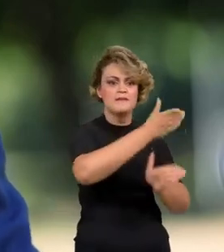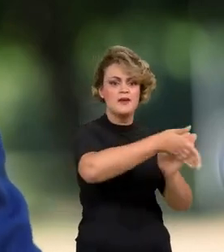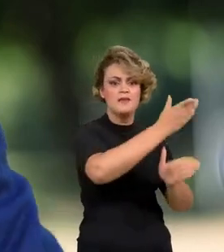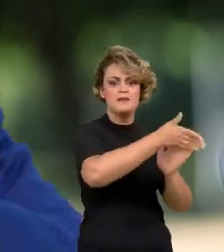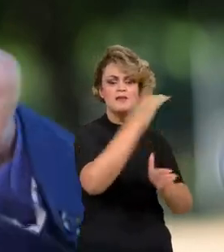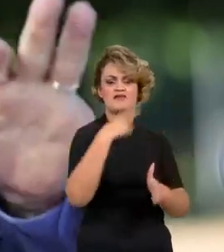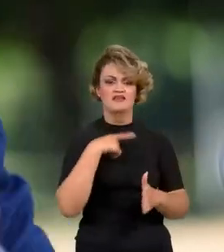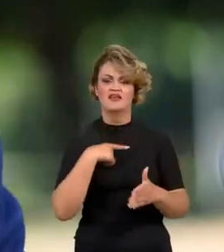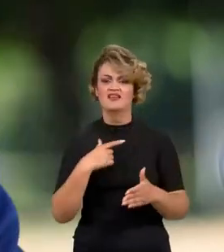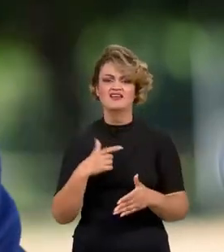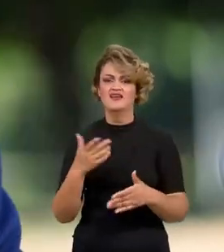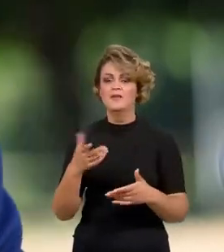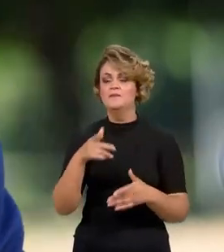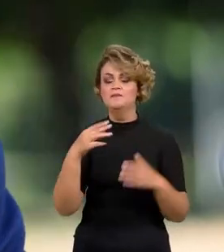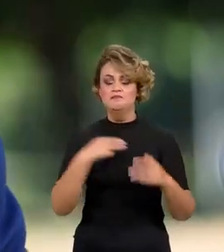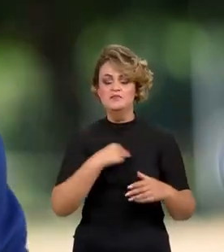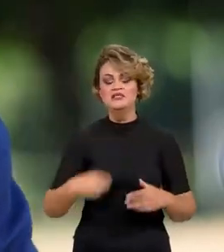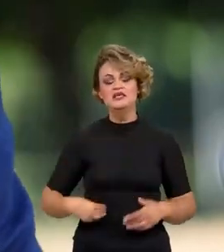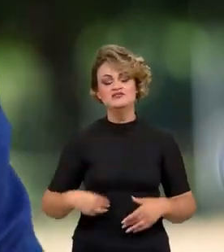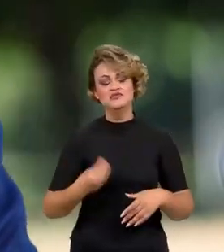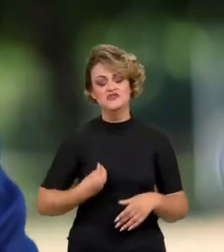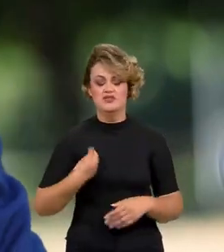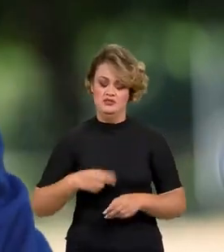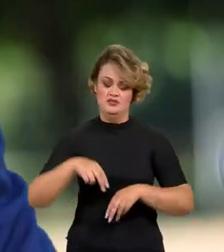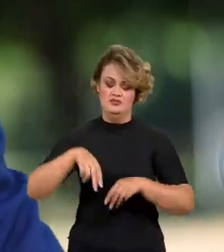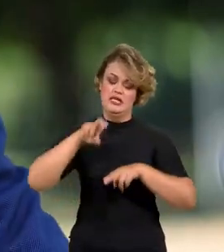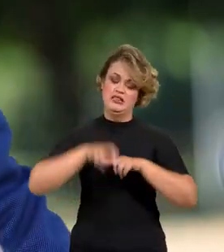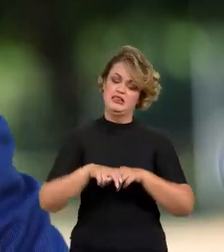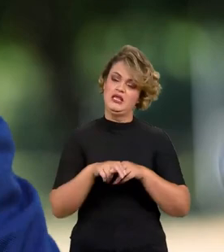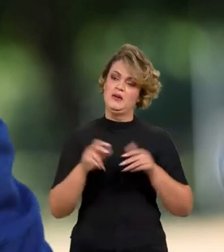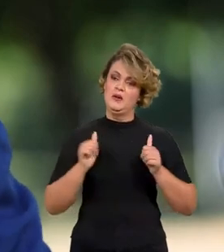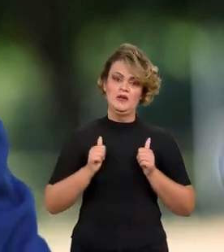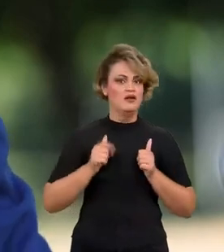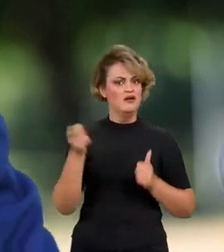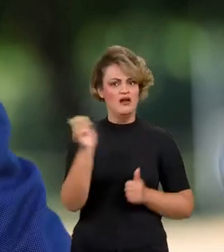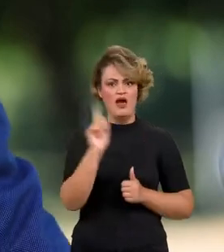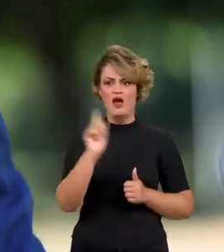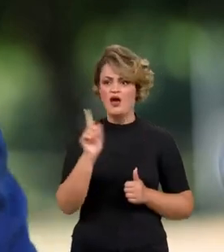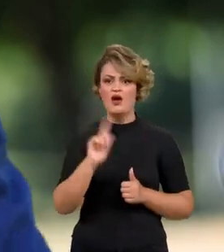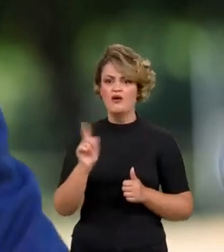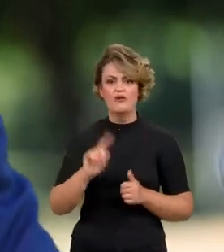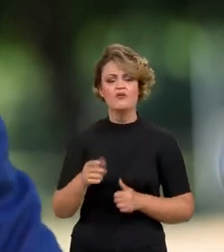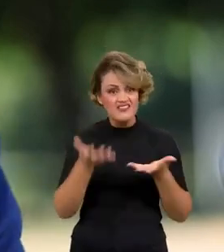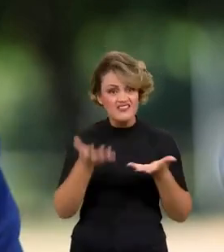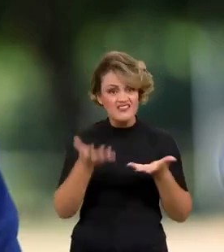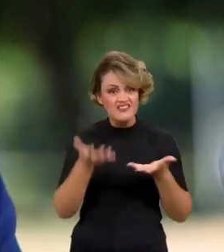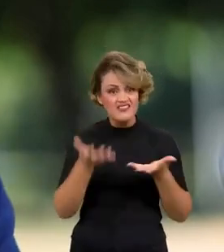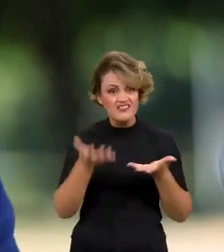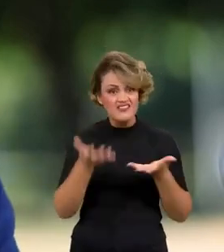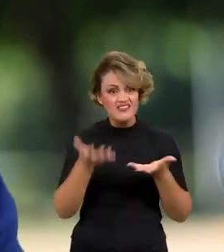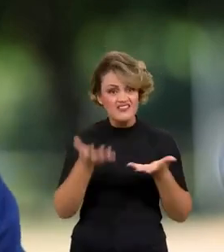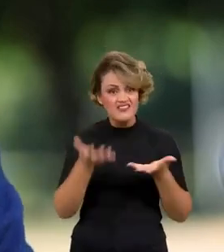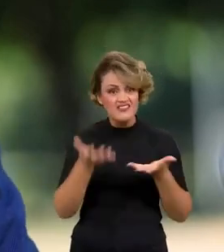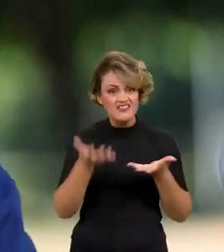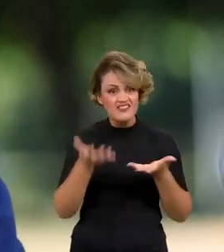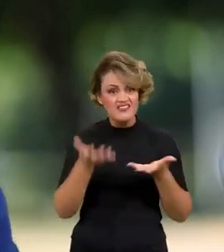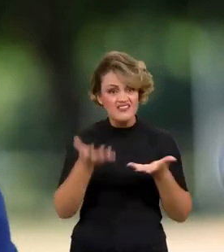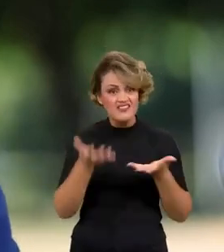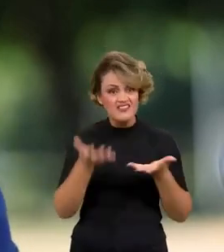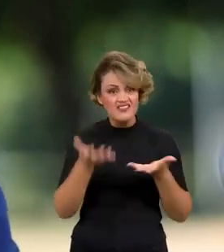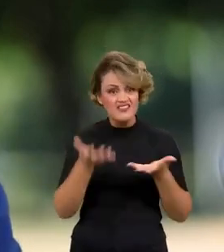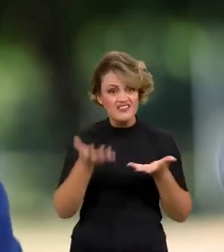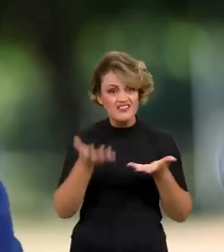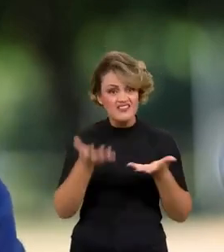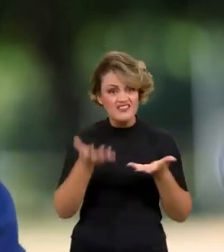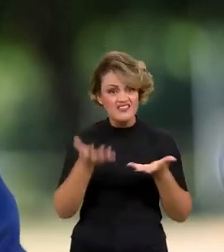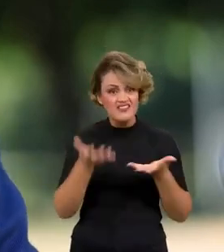Ministro na esplanada do ministério eu não quero Ministro dentro da sua fala eu quero viajando e fazendo o Brasil fora é